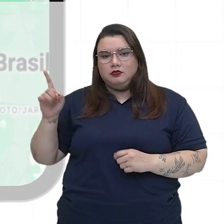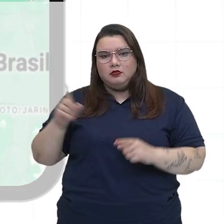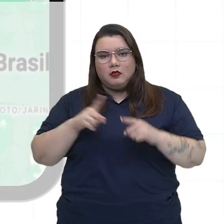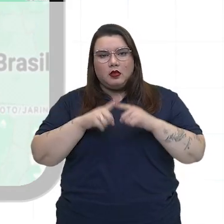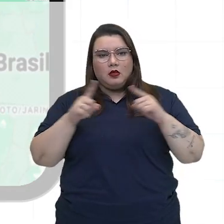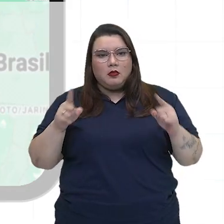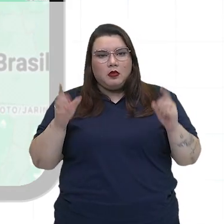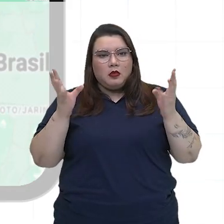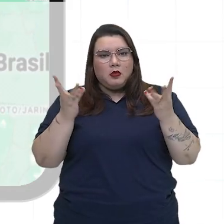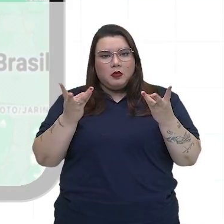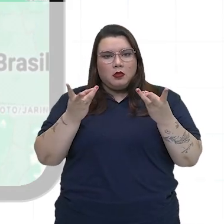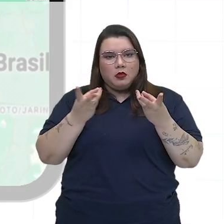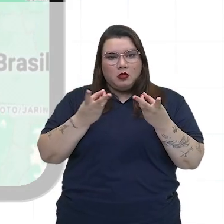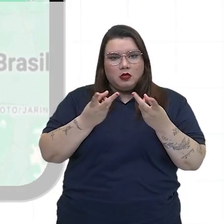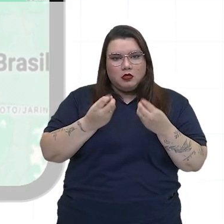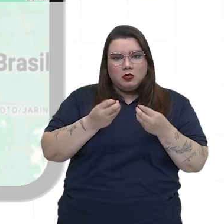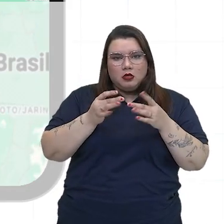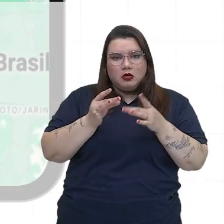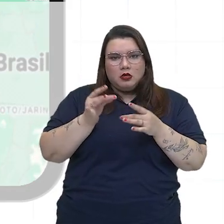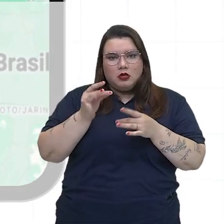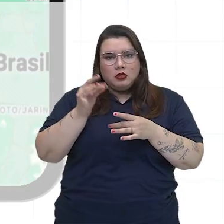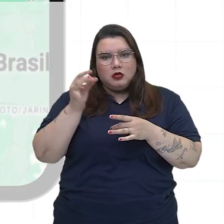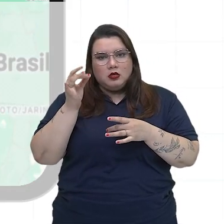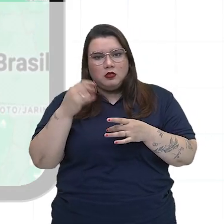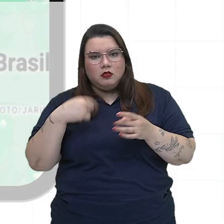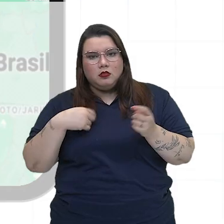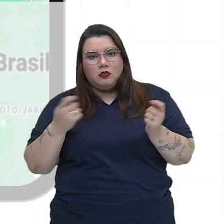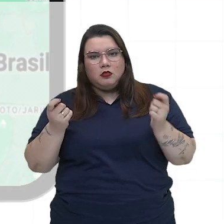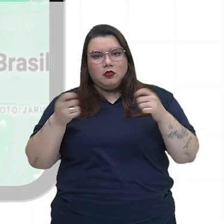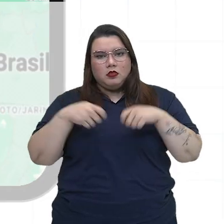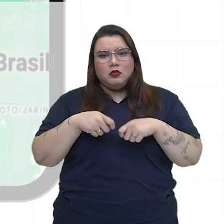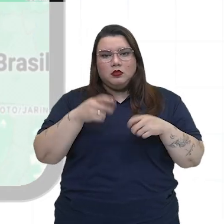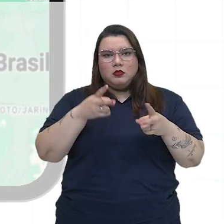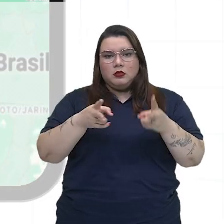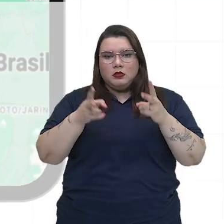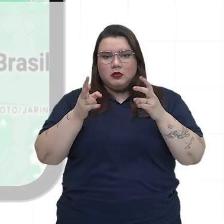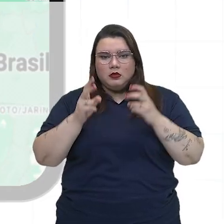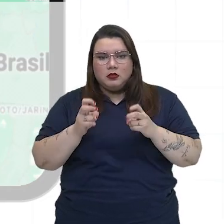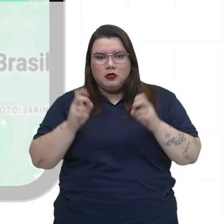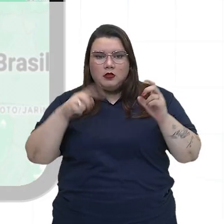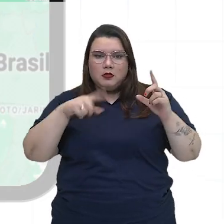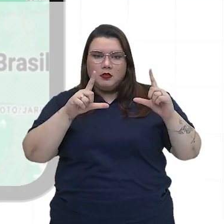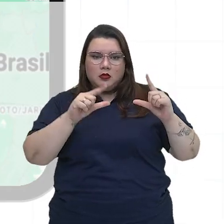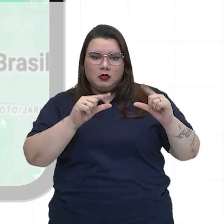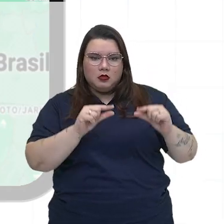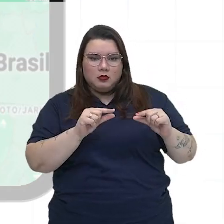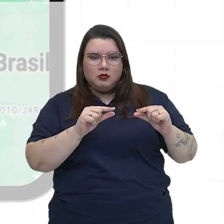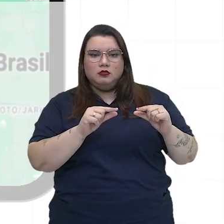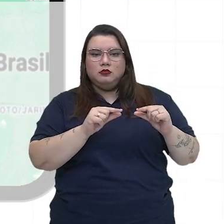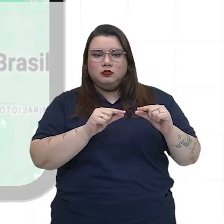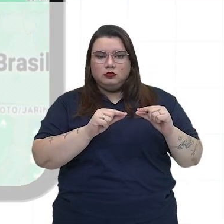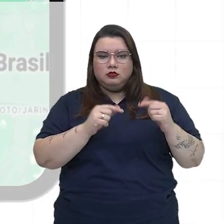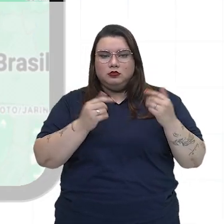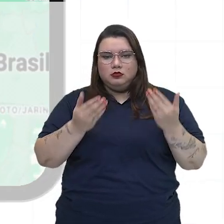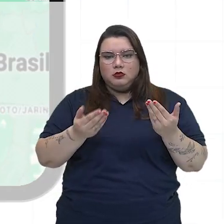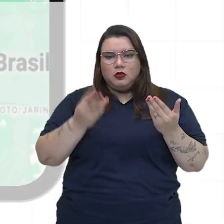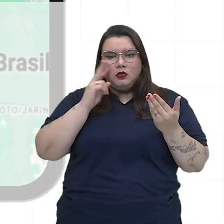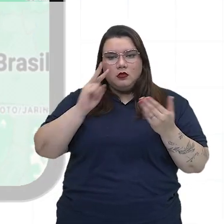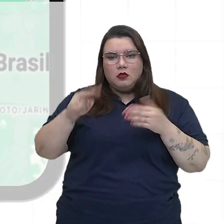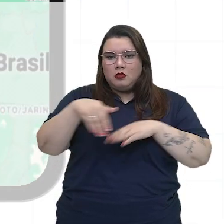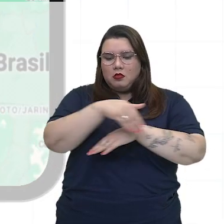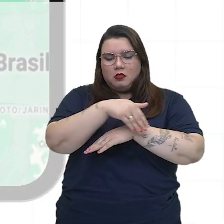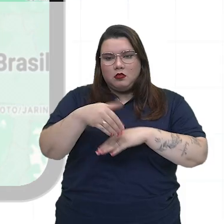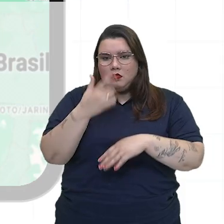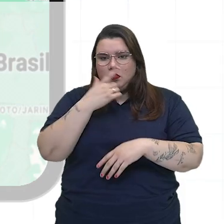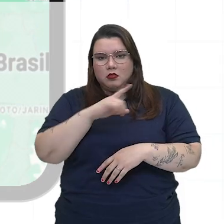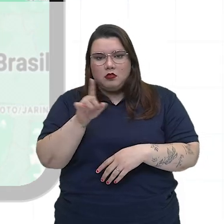mas a quantidade de detalhes que agora eu consigo visualizar é menor. Eu não consigo ver as ruas,